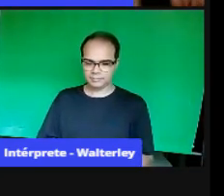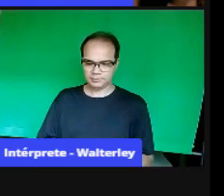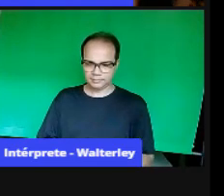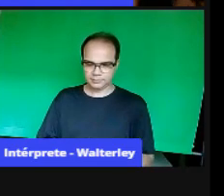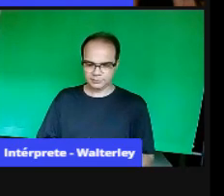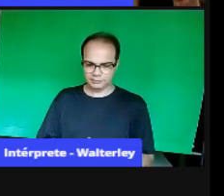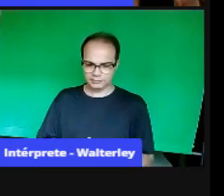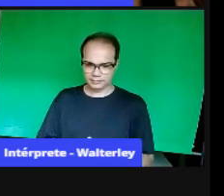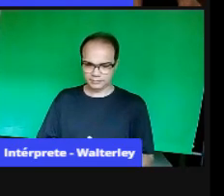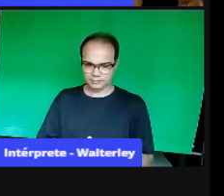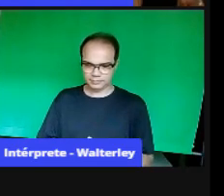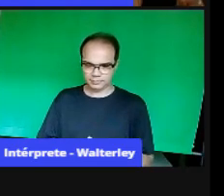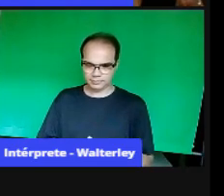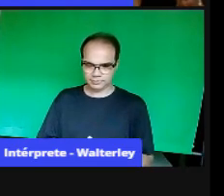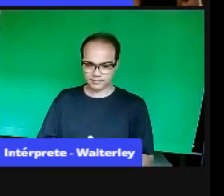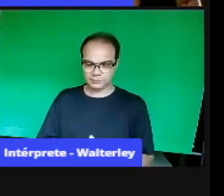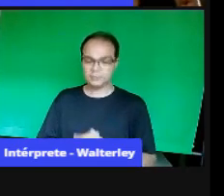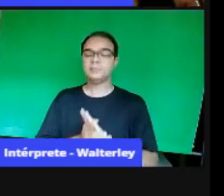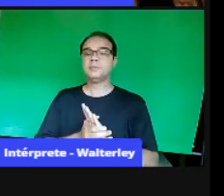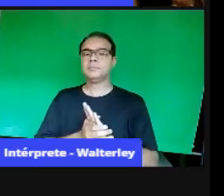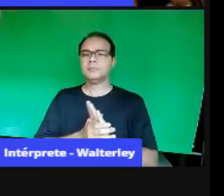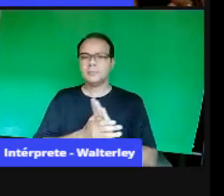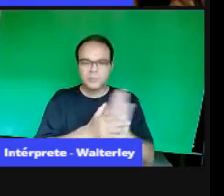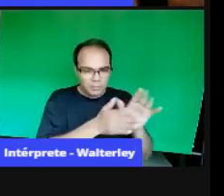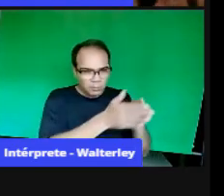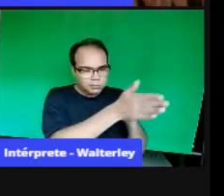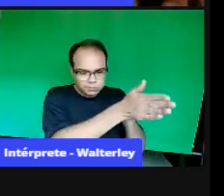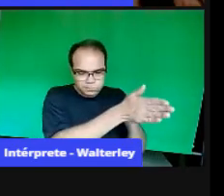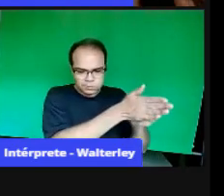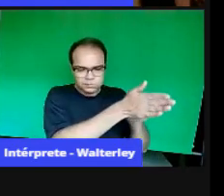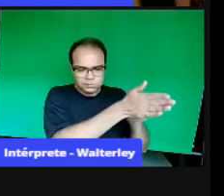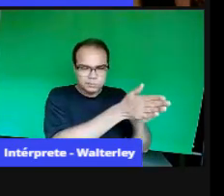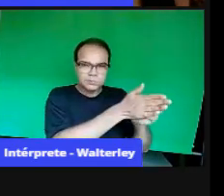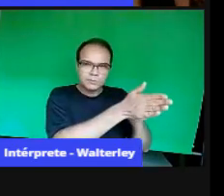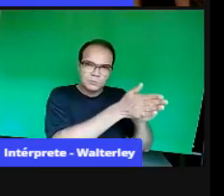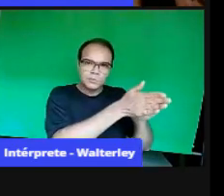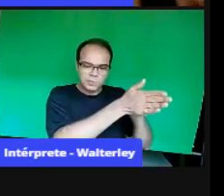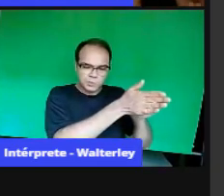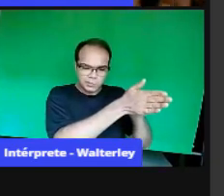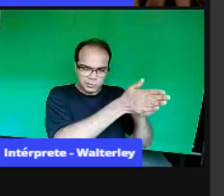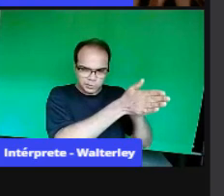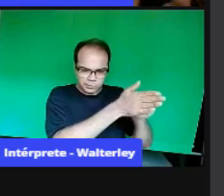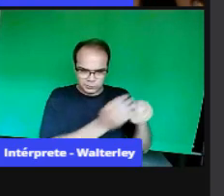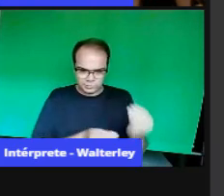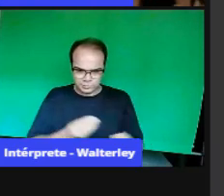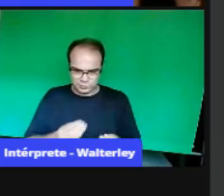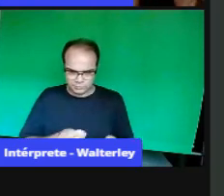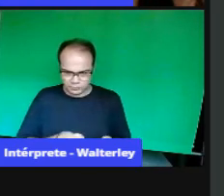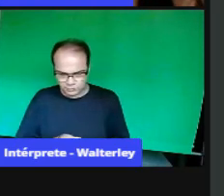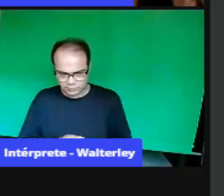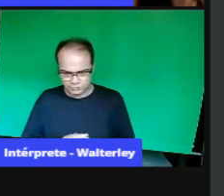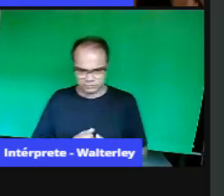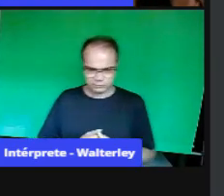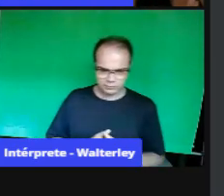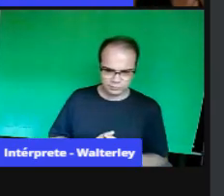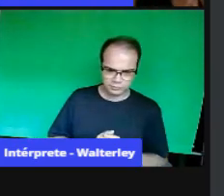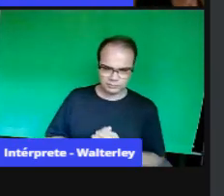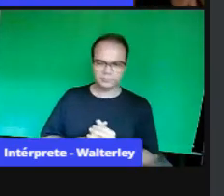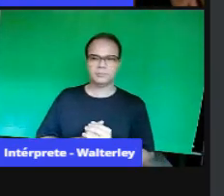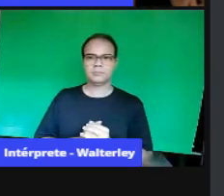do instrumento da sondagem da educação infantil. Agora a gente vai para o instrumento, para a gente analisar esse instrumento.